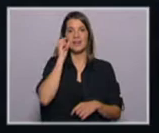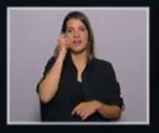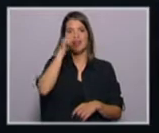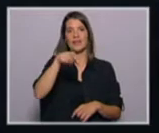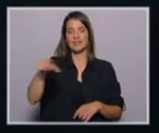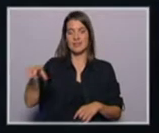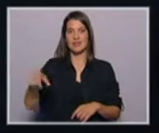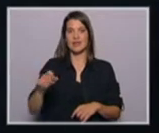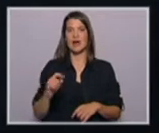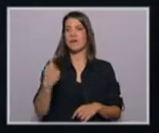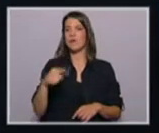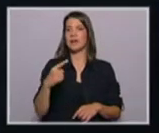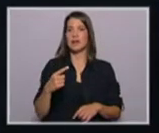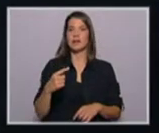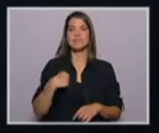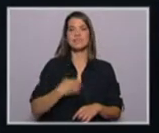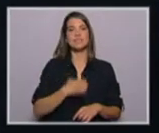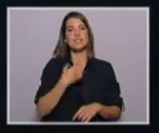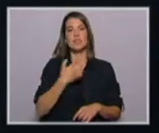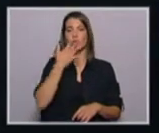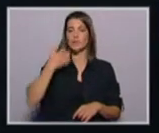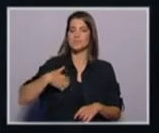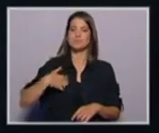única vez onde eu me senti orgulhoso de pertencer